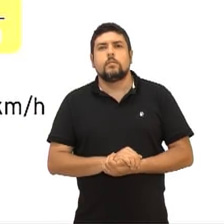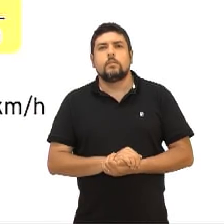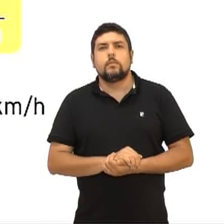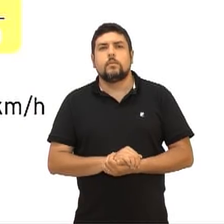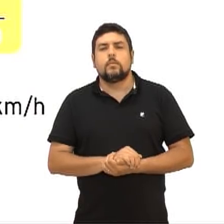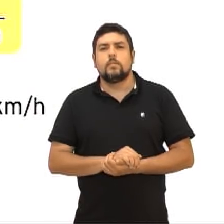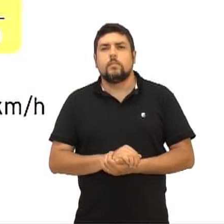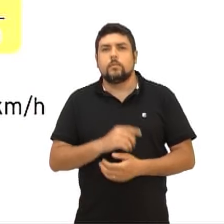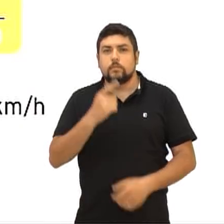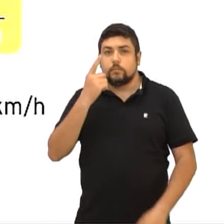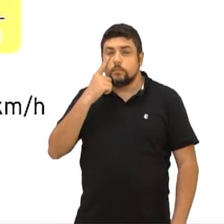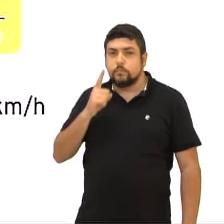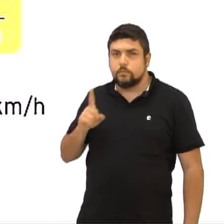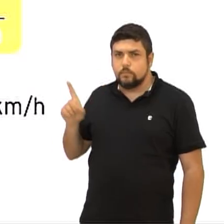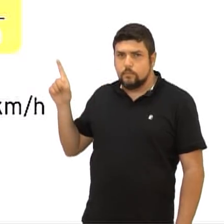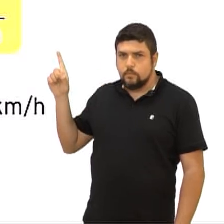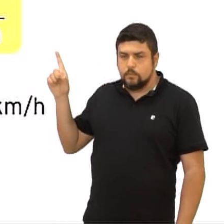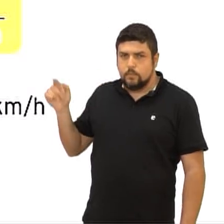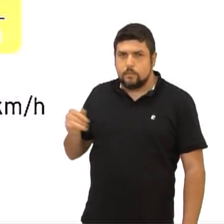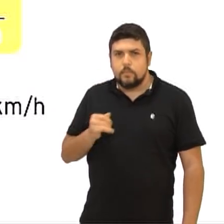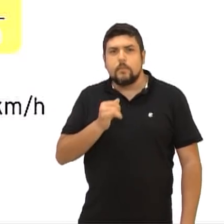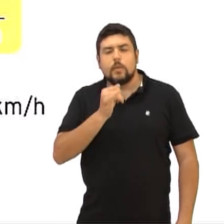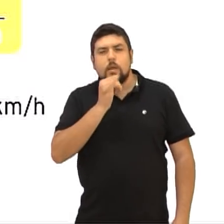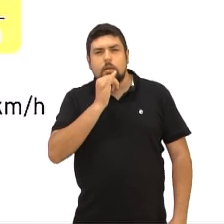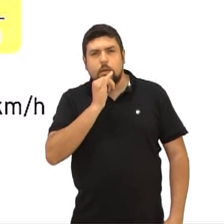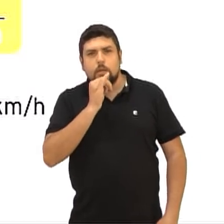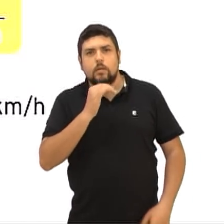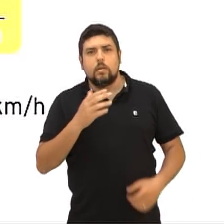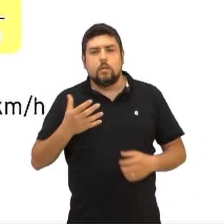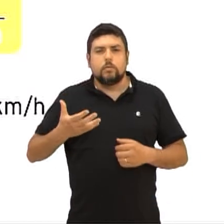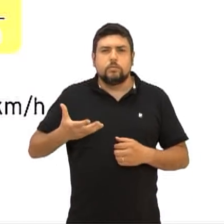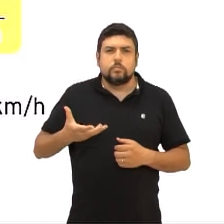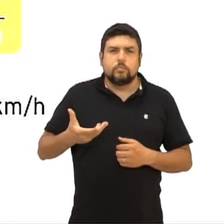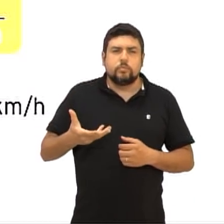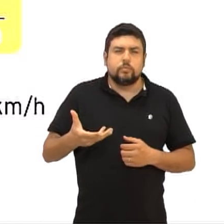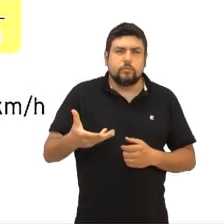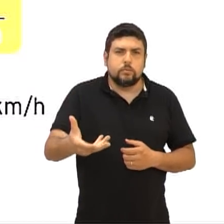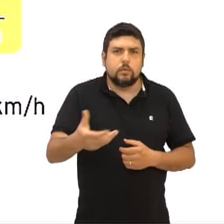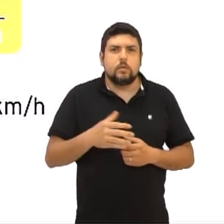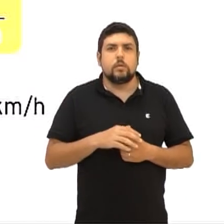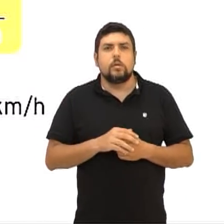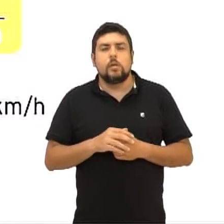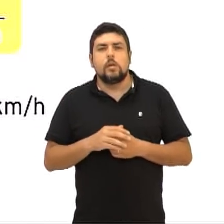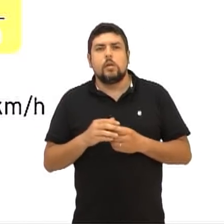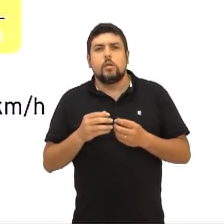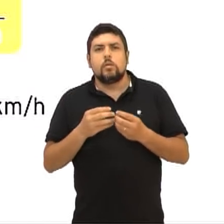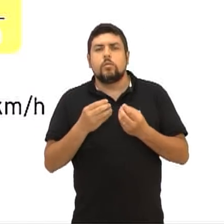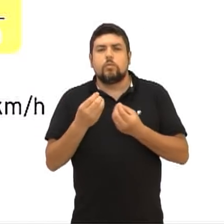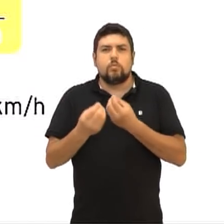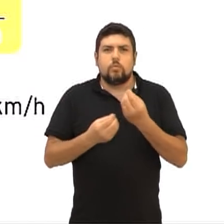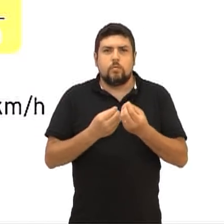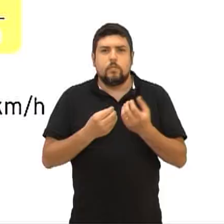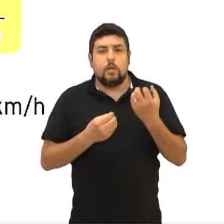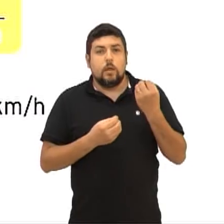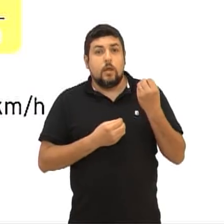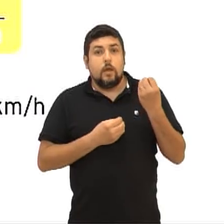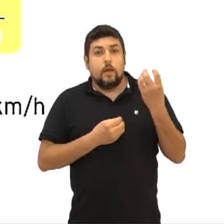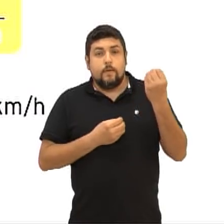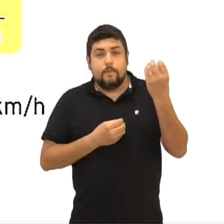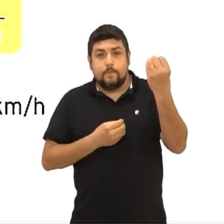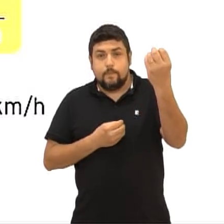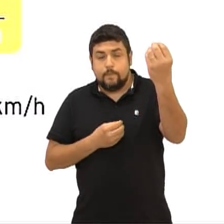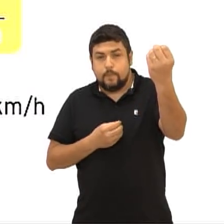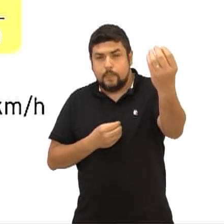Neste exemplo, onde a gente vai trabalhar com velocidade média, você teria a viagem de João